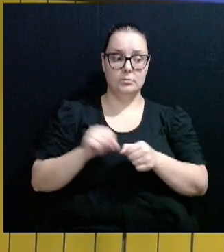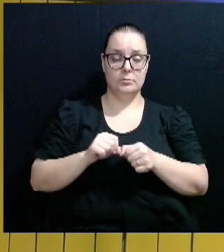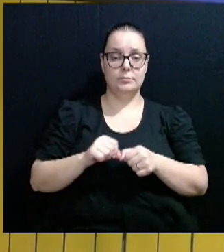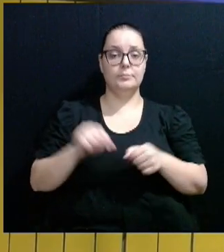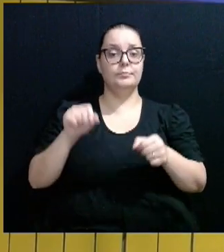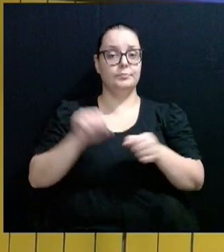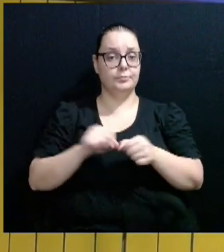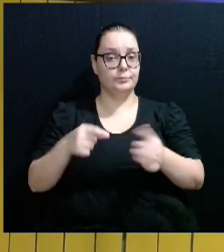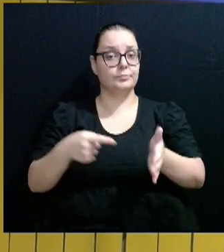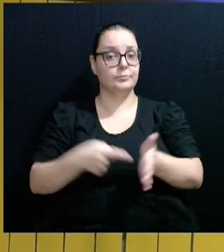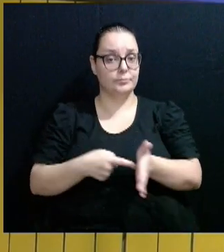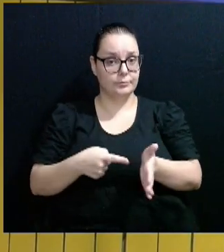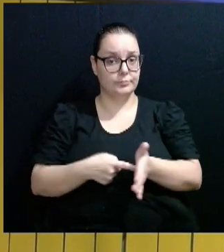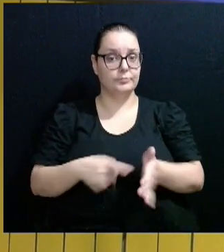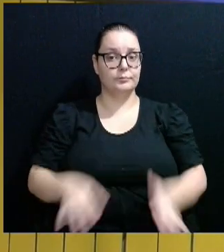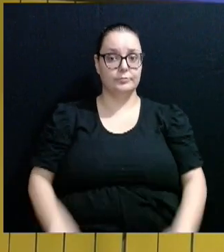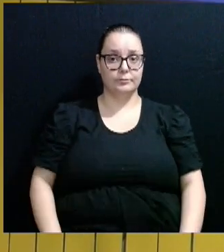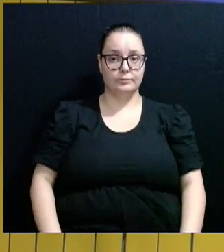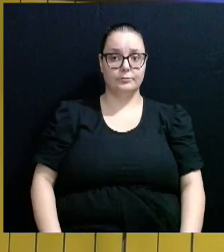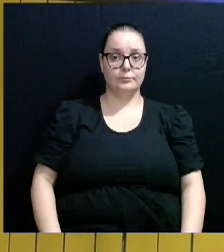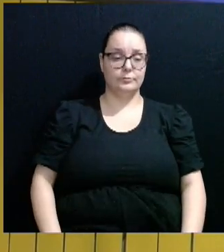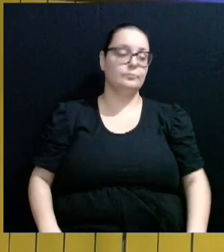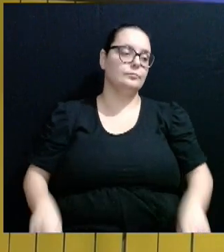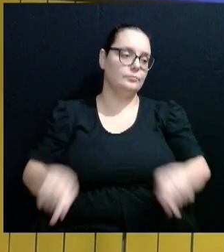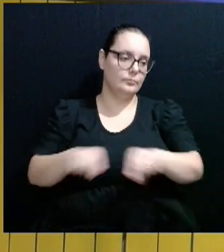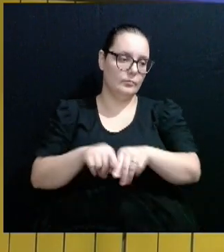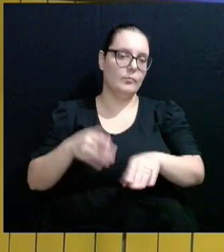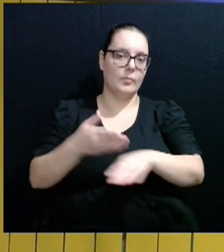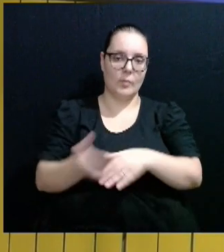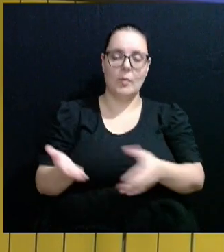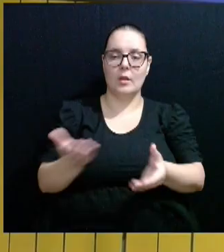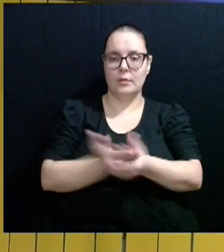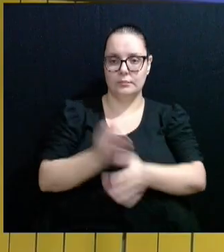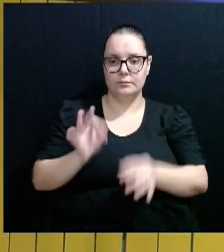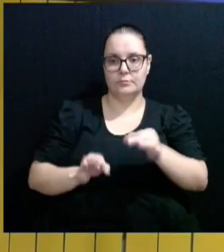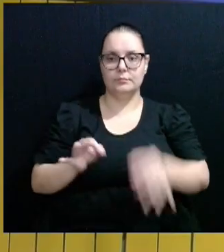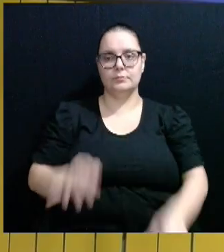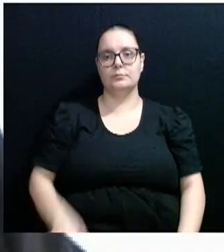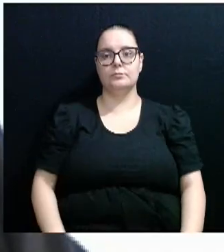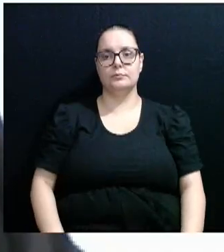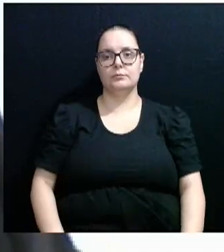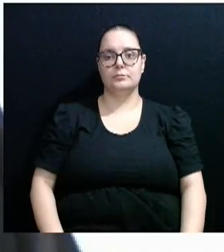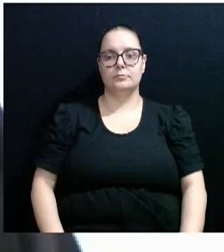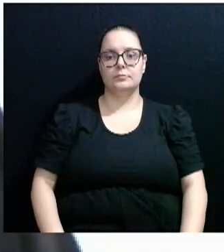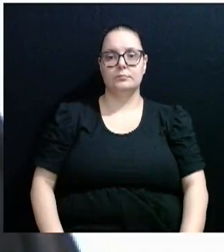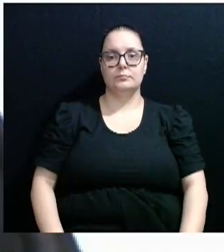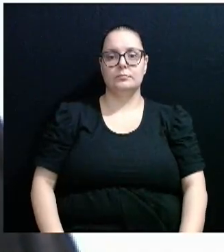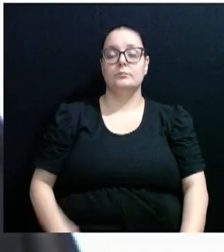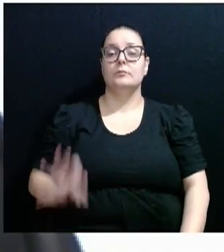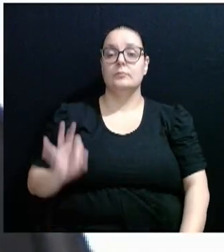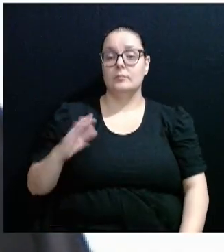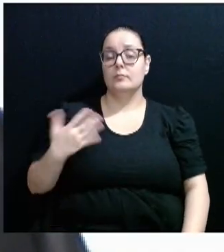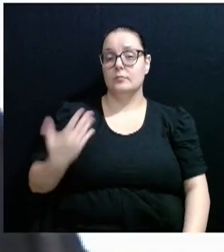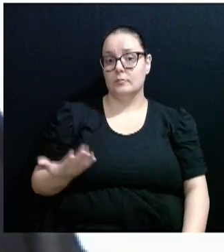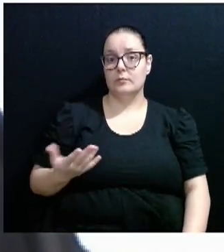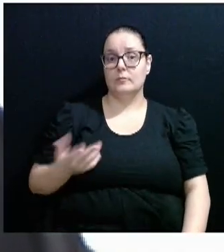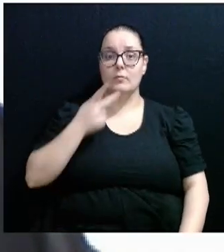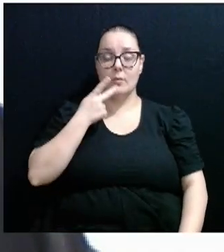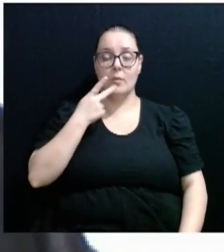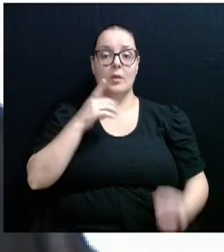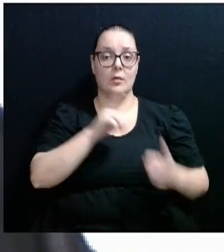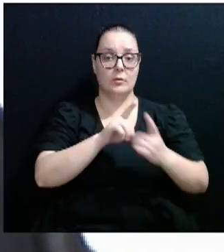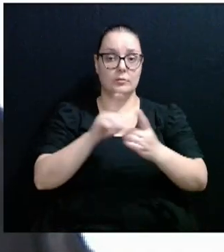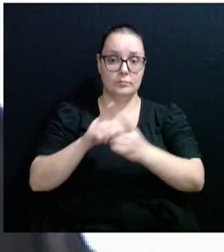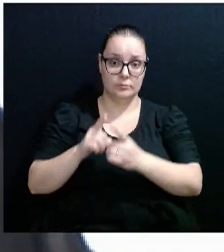essa denúncia e também entrar com processos judiciais? Certo. Então, falando de atendimento